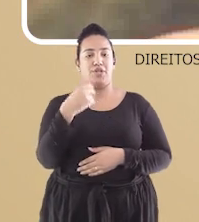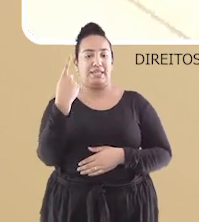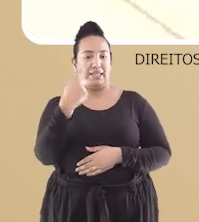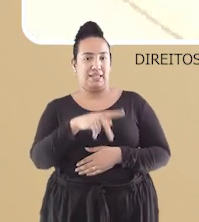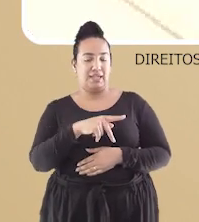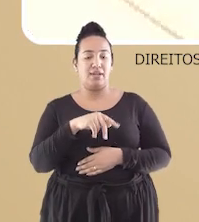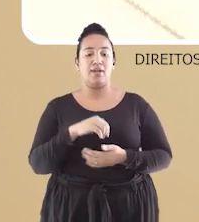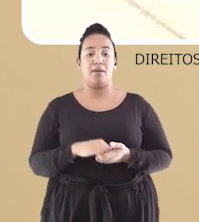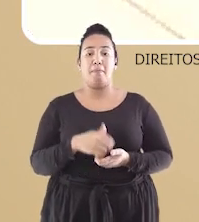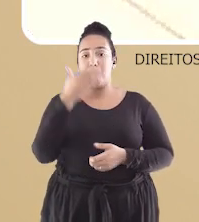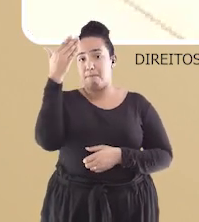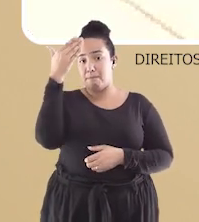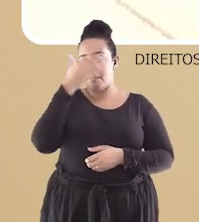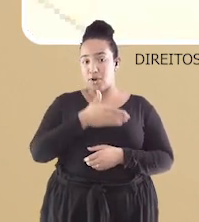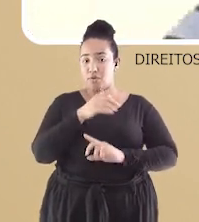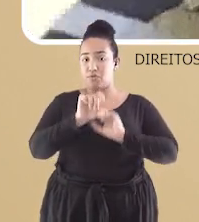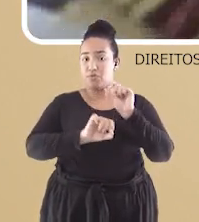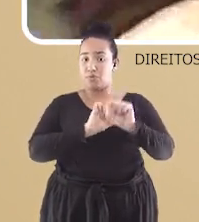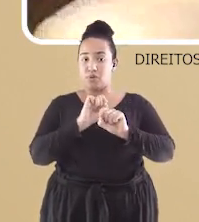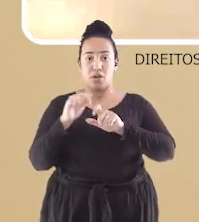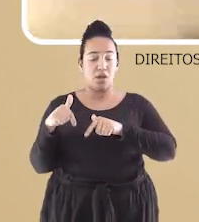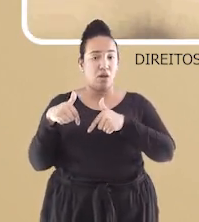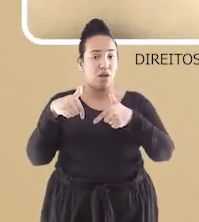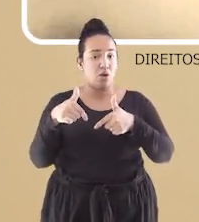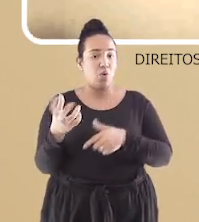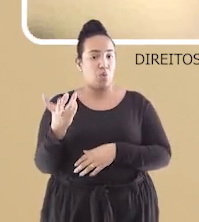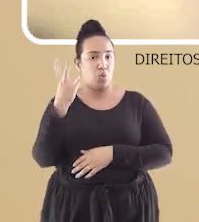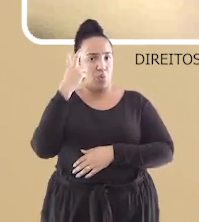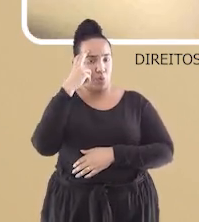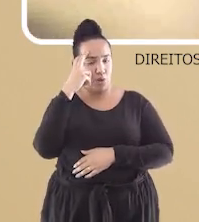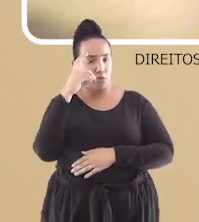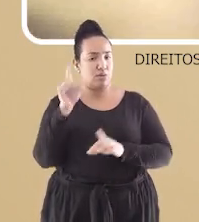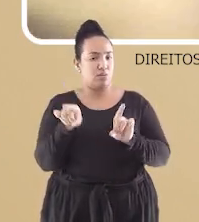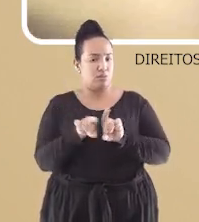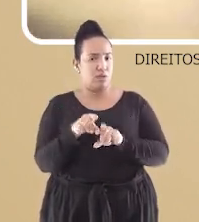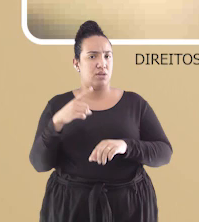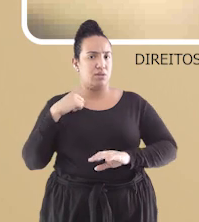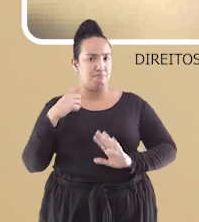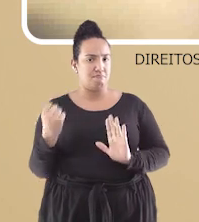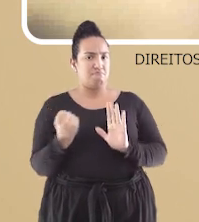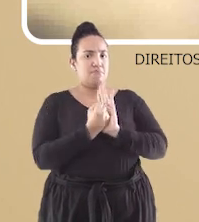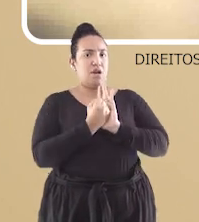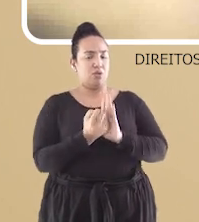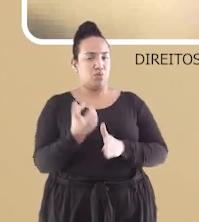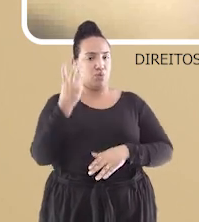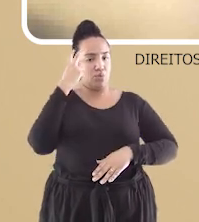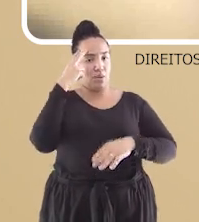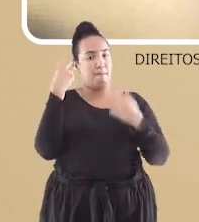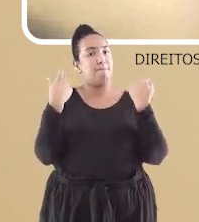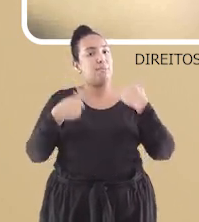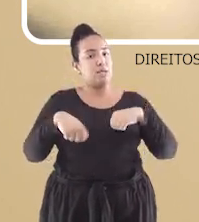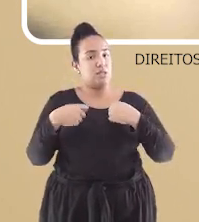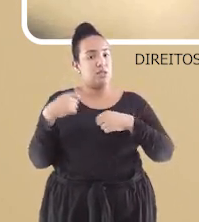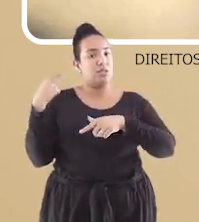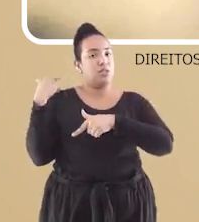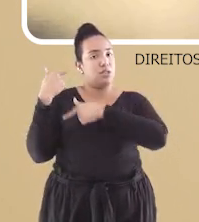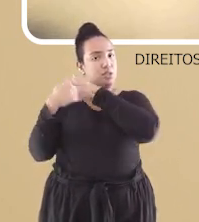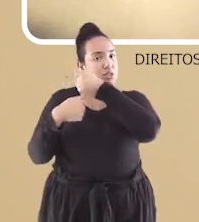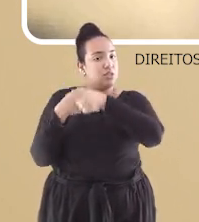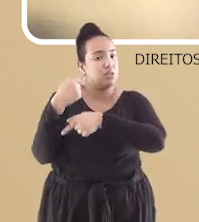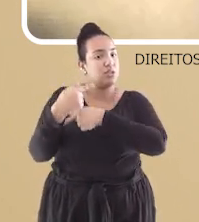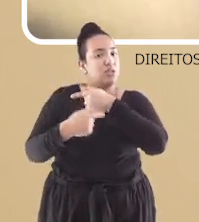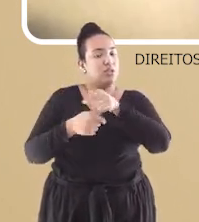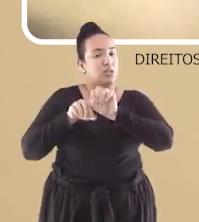Guarapiranga Freire, é uma prova também que para uma manifestação cultural receber o título de patrimônio, precisa passar de geração